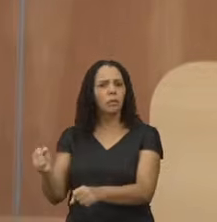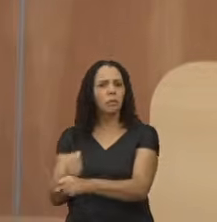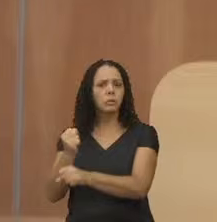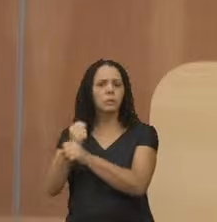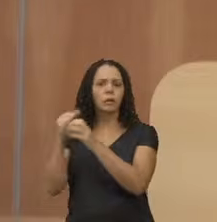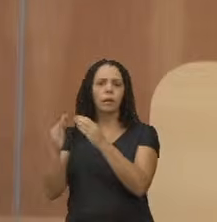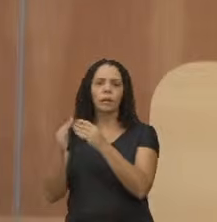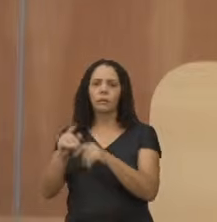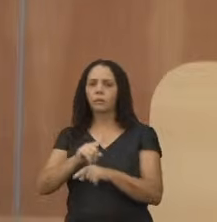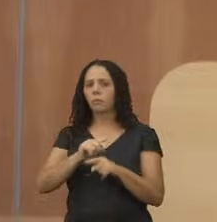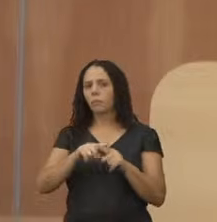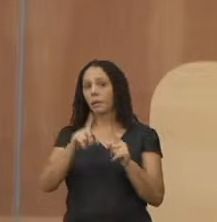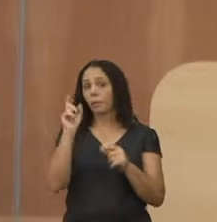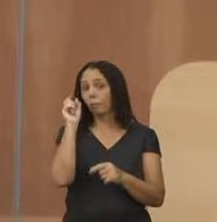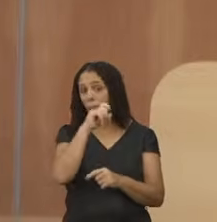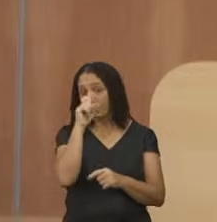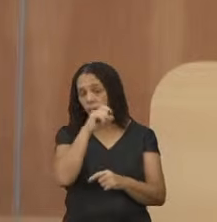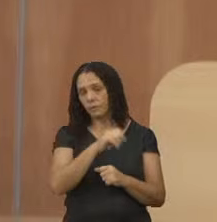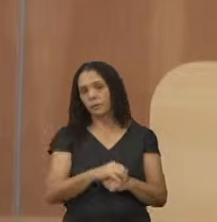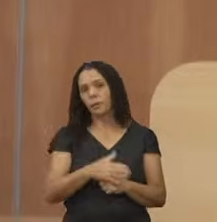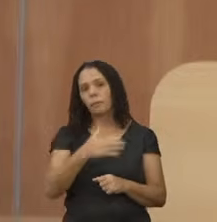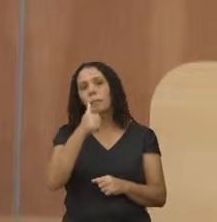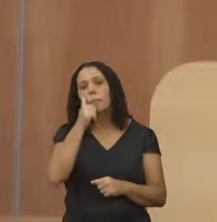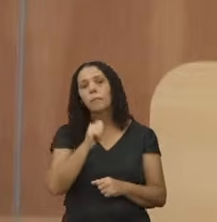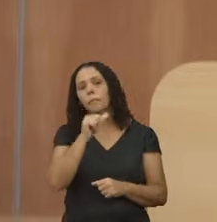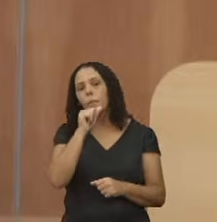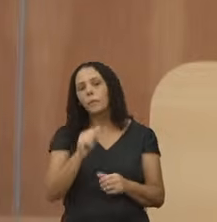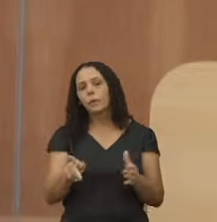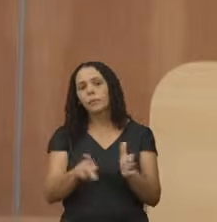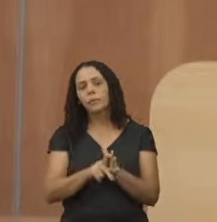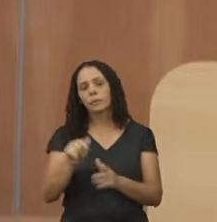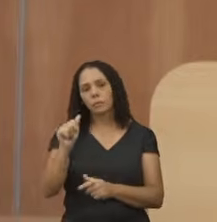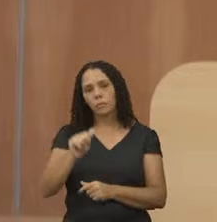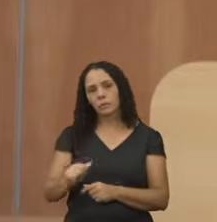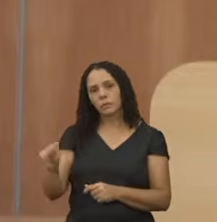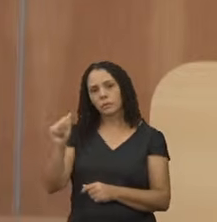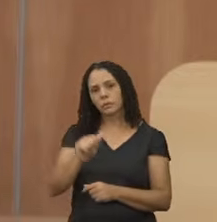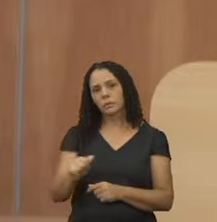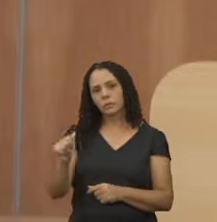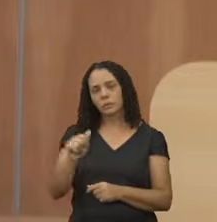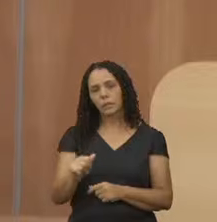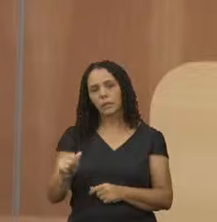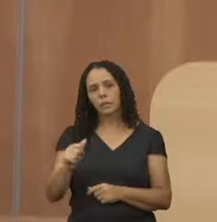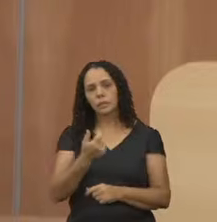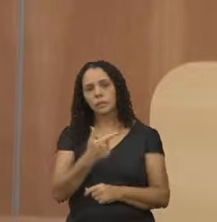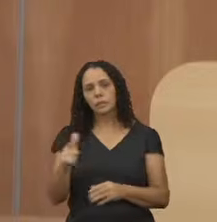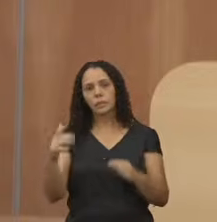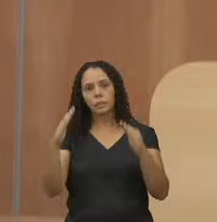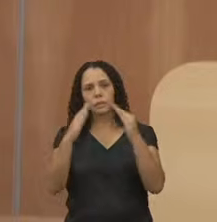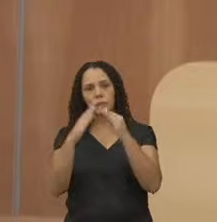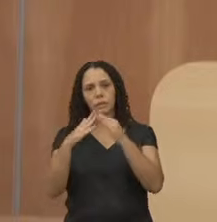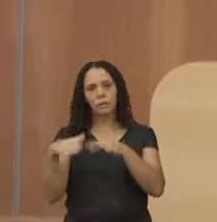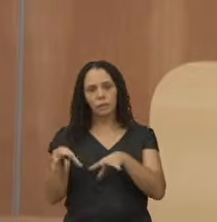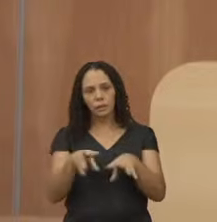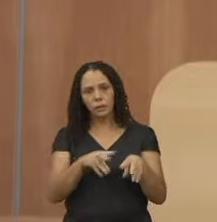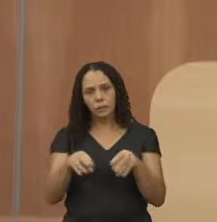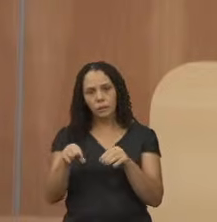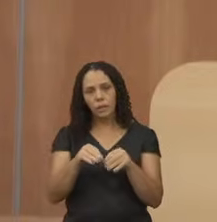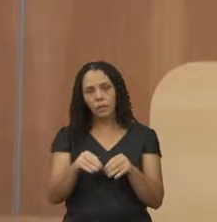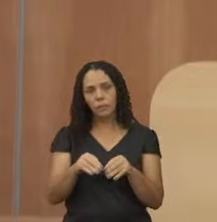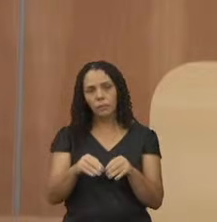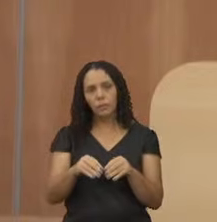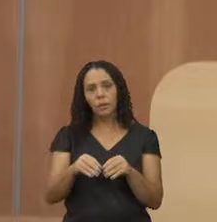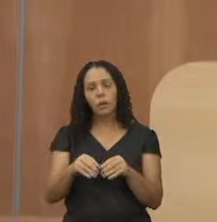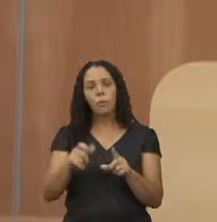Não é verdade. A minha mãe fazia parte de uma associação do Sem Teto Sem Terra, naquela época,